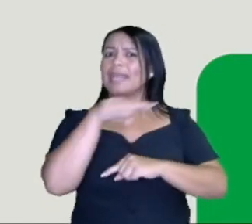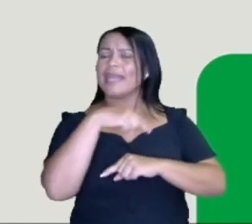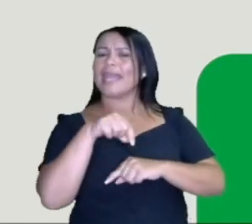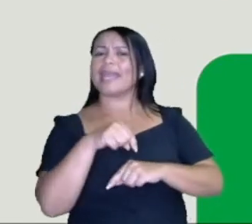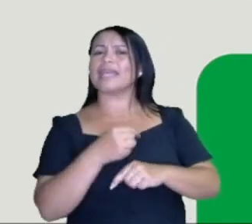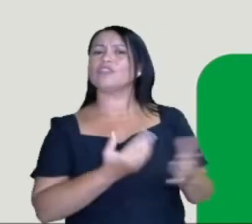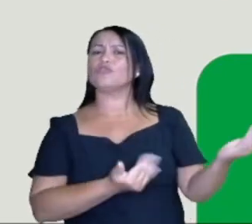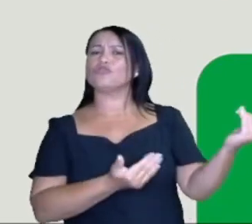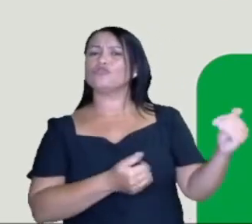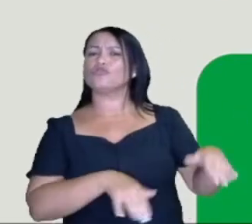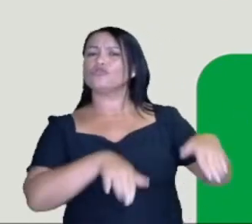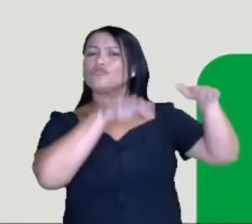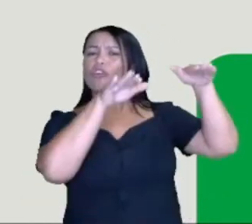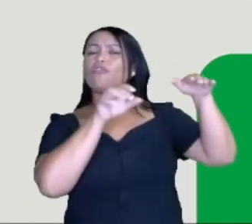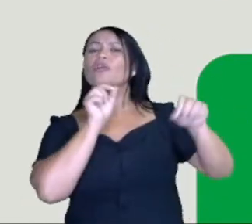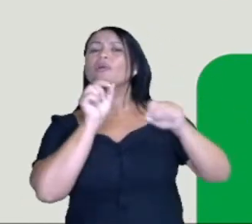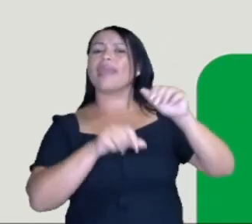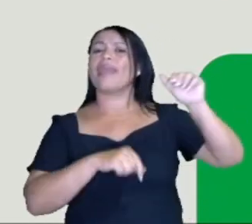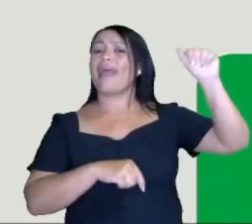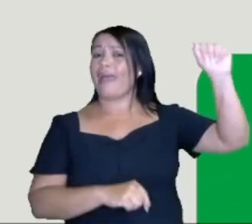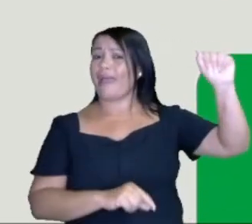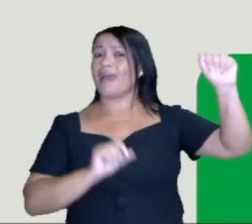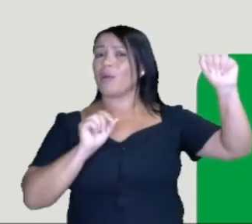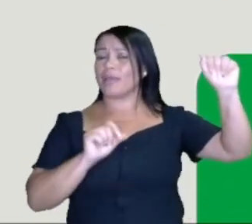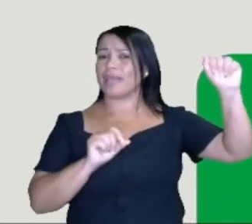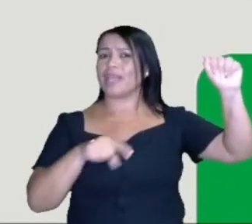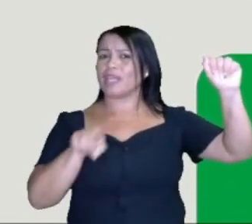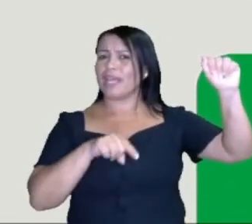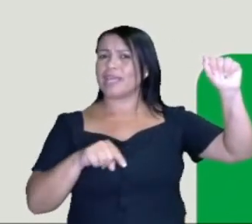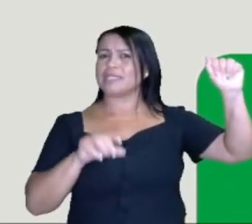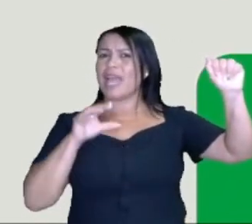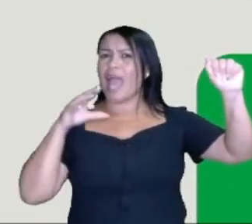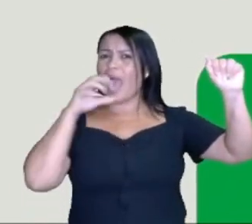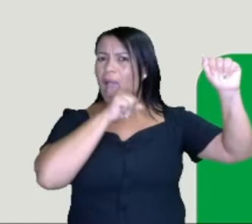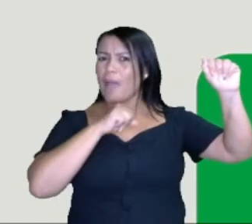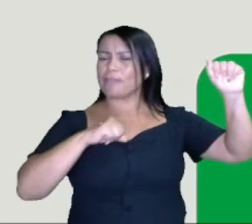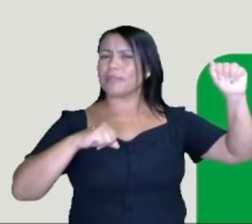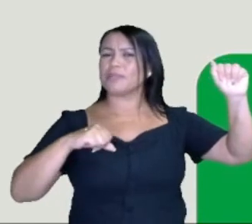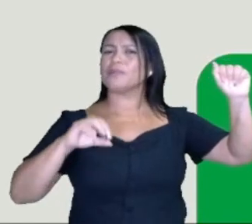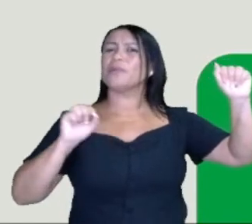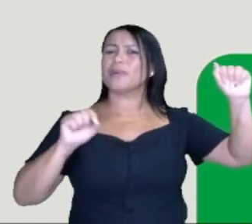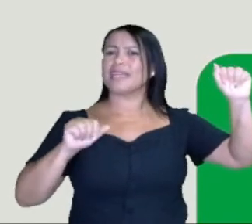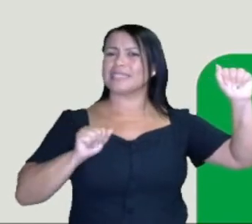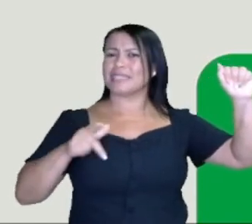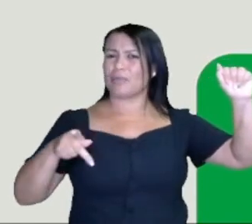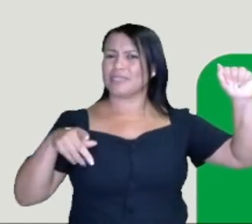que: letra A, se aposente prematuramente,